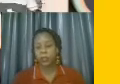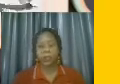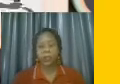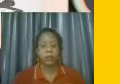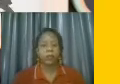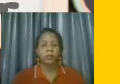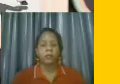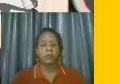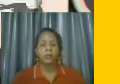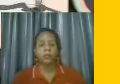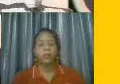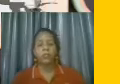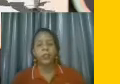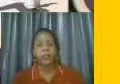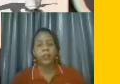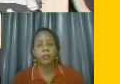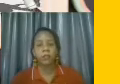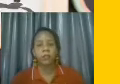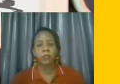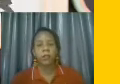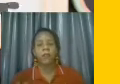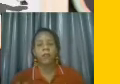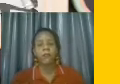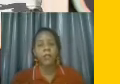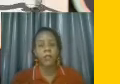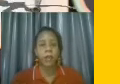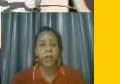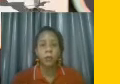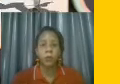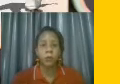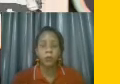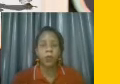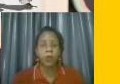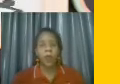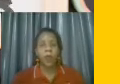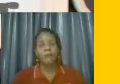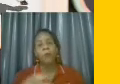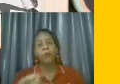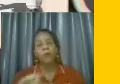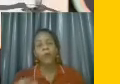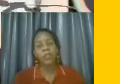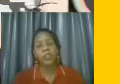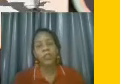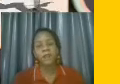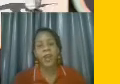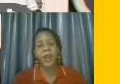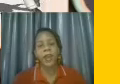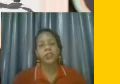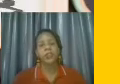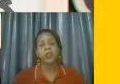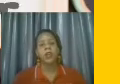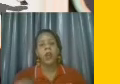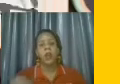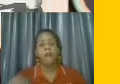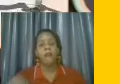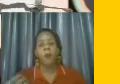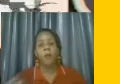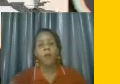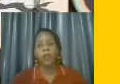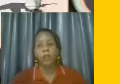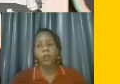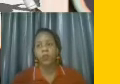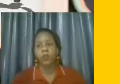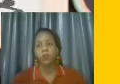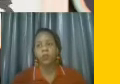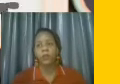vestimentas, né, dos negros também influenciaram muito a forma com que a gente se veste, a forma